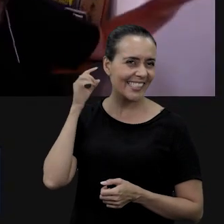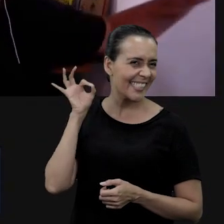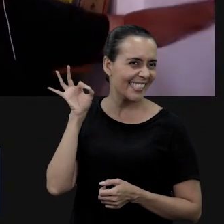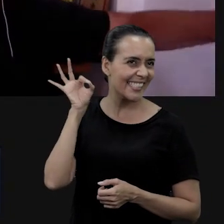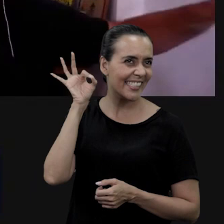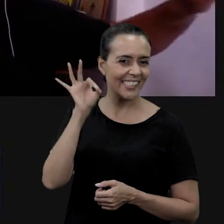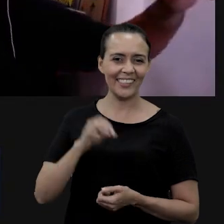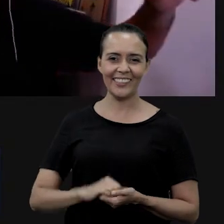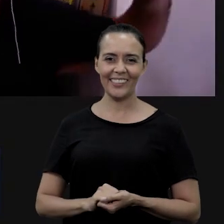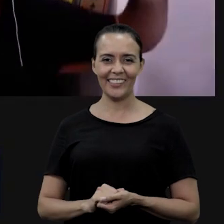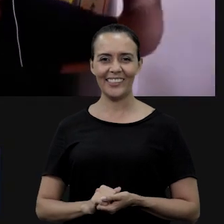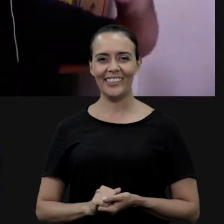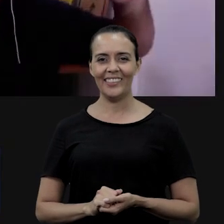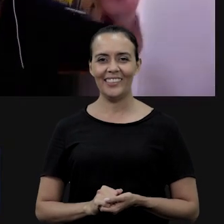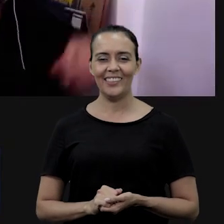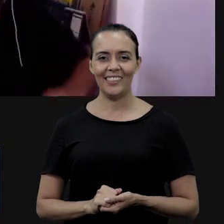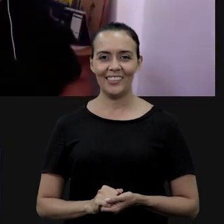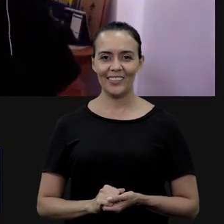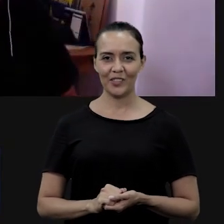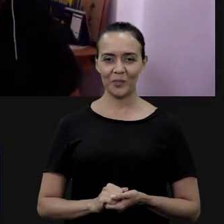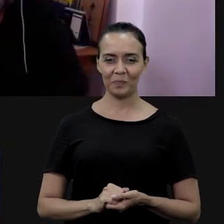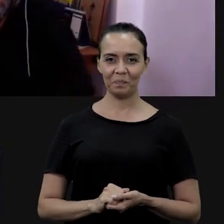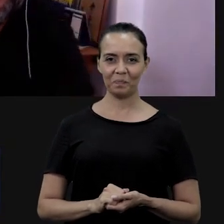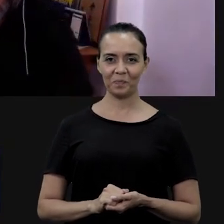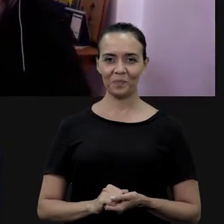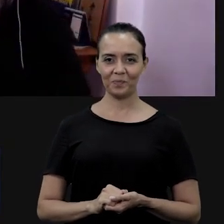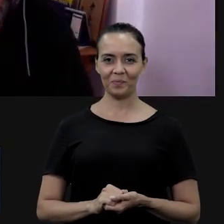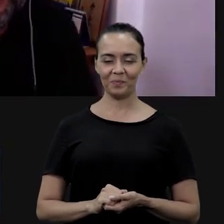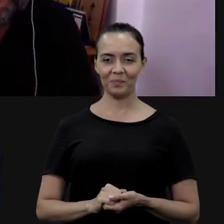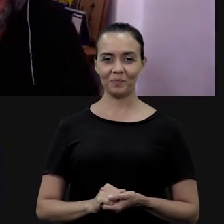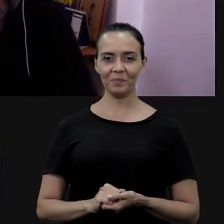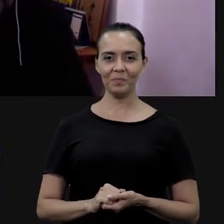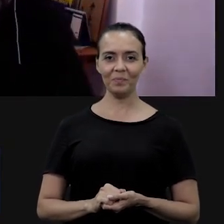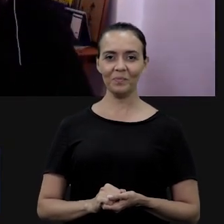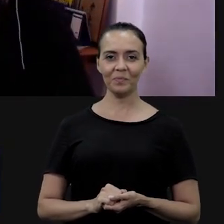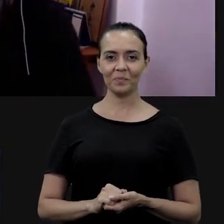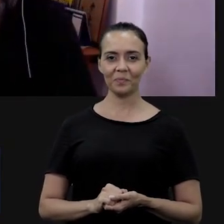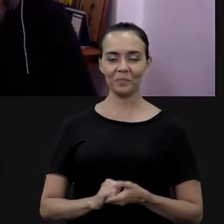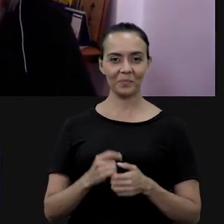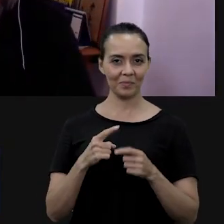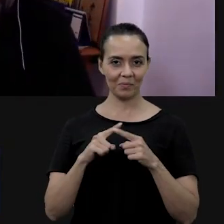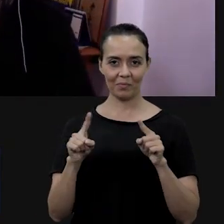bichinho. Agora não. Aqui tem um monte de pernilongo, né, cara? Essa cidade Essa tá época,